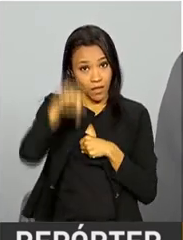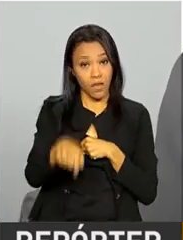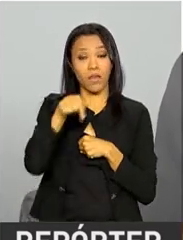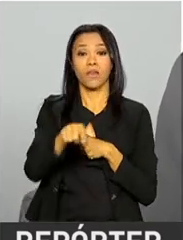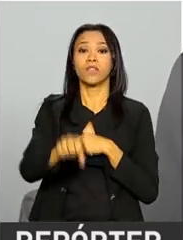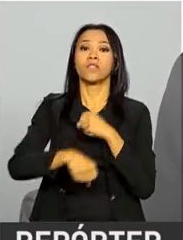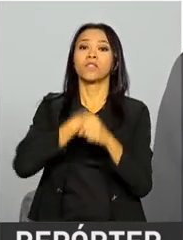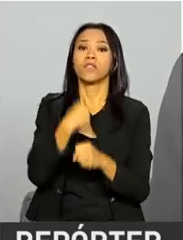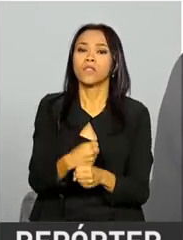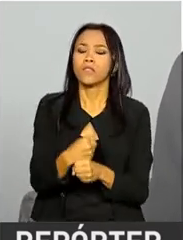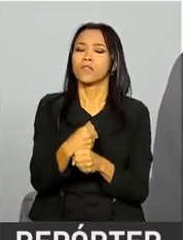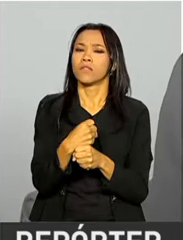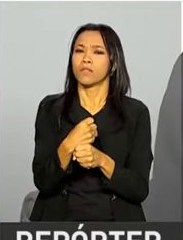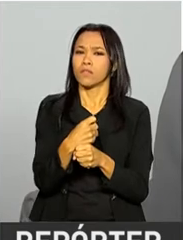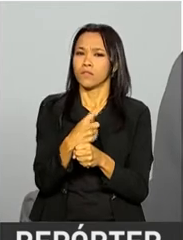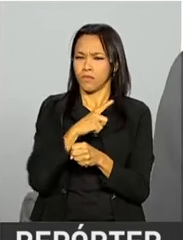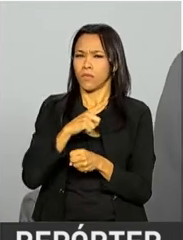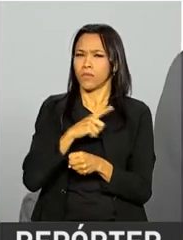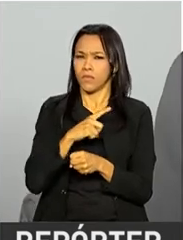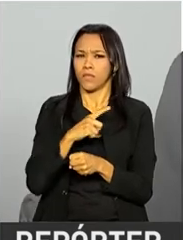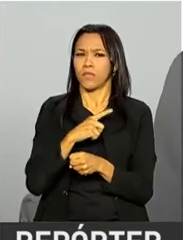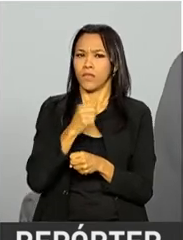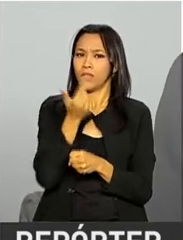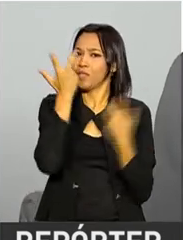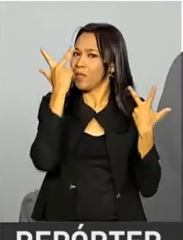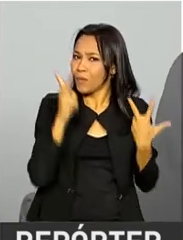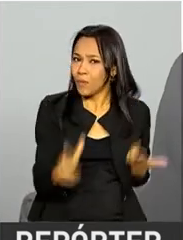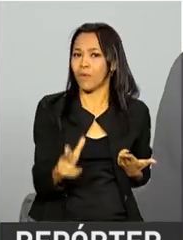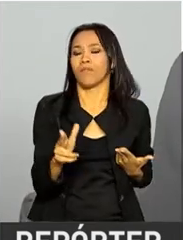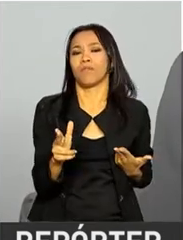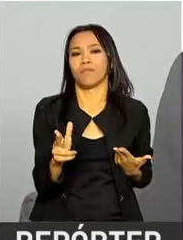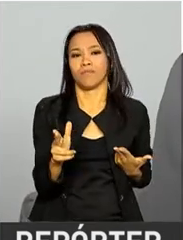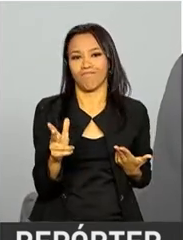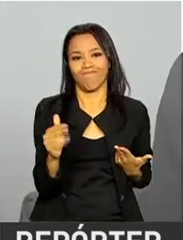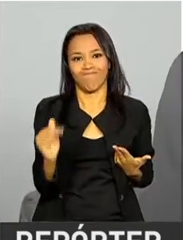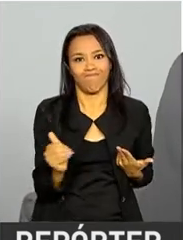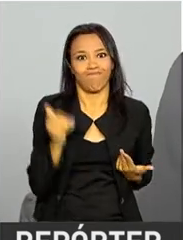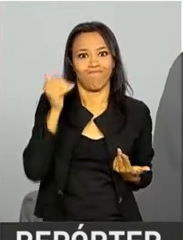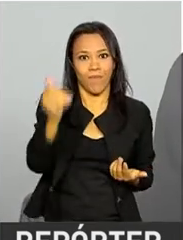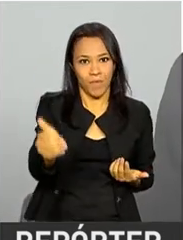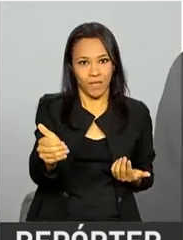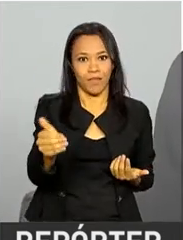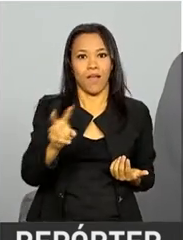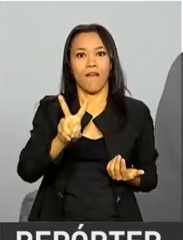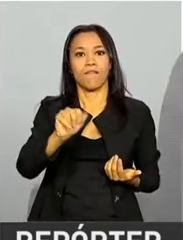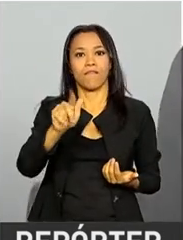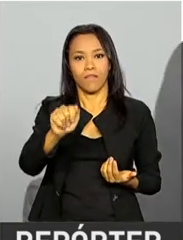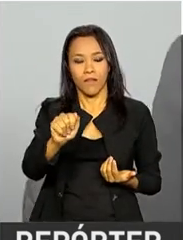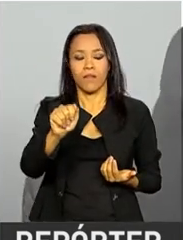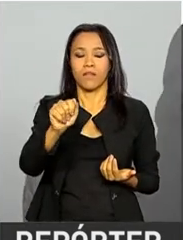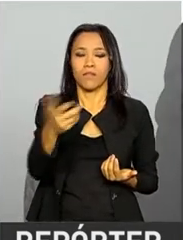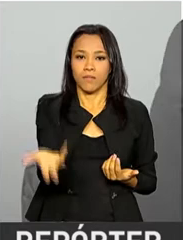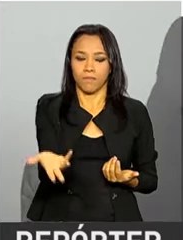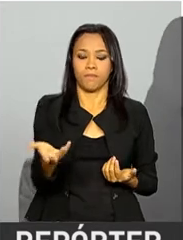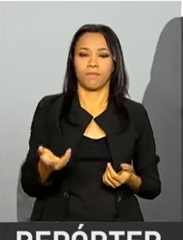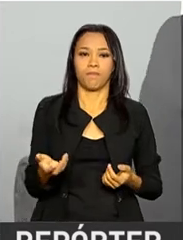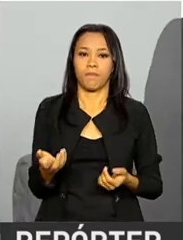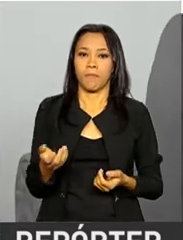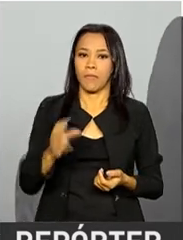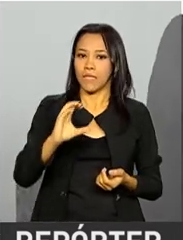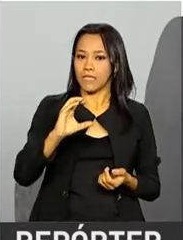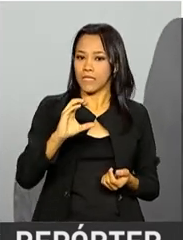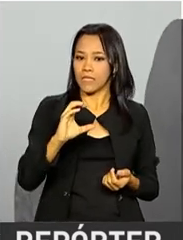nós teremos no mínimo a repetição do ano passado que não querem ser a oferta de financiamento então